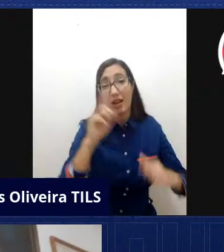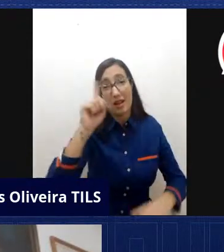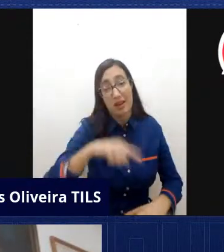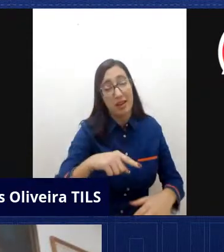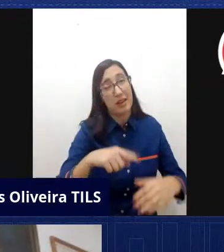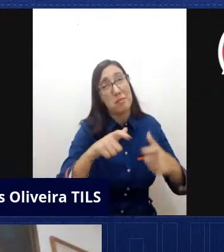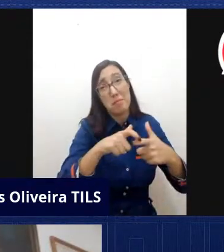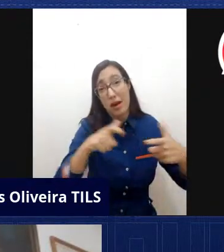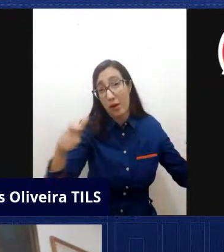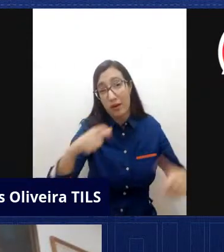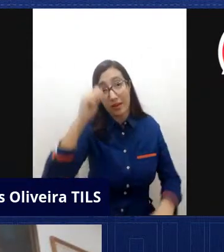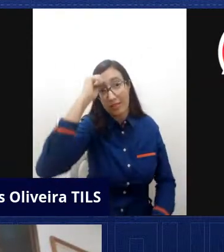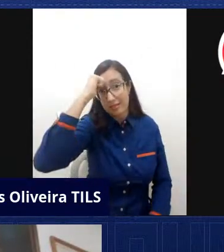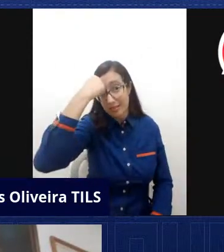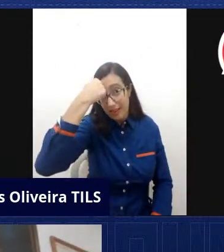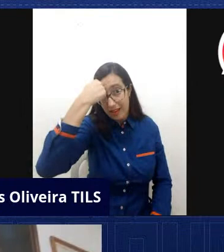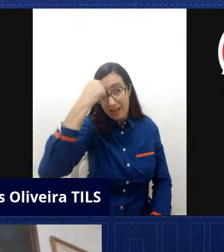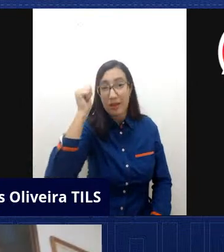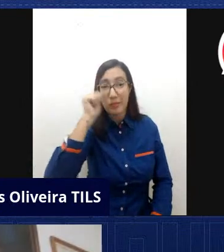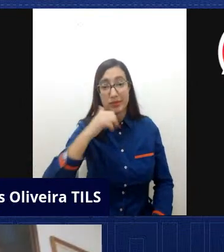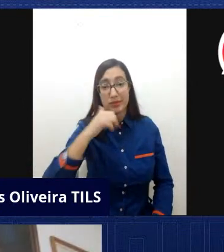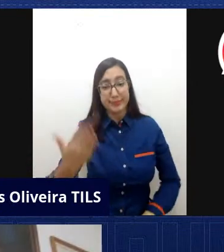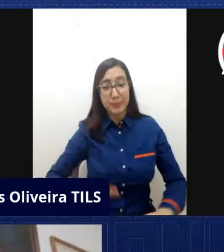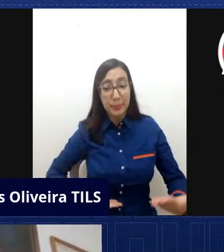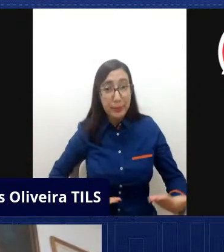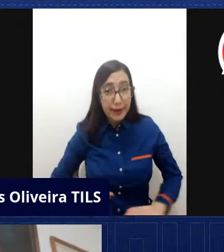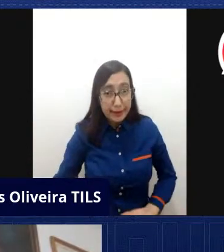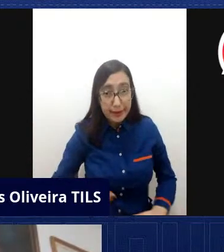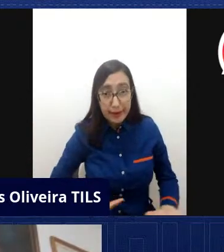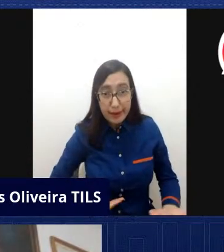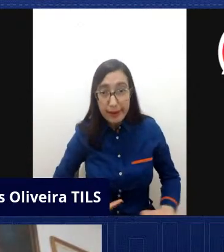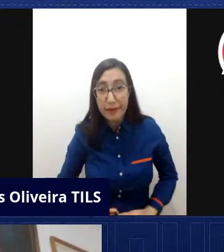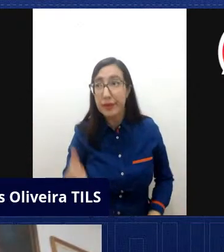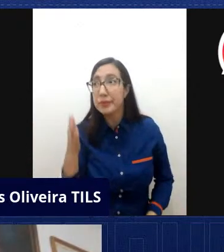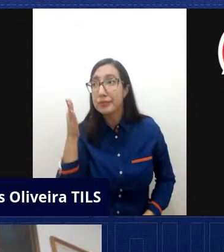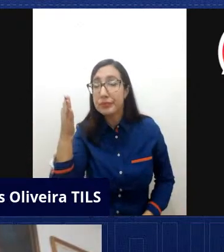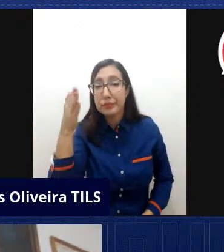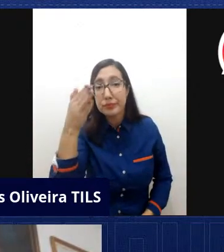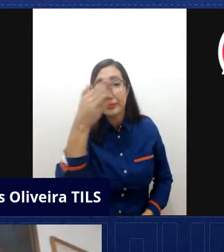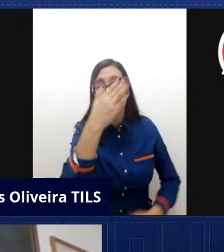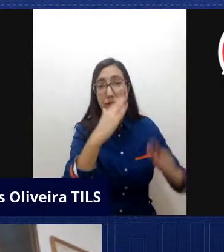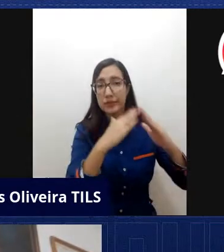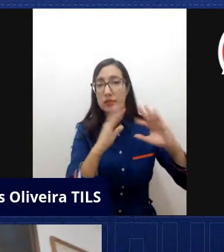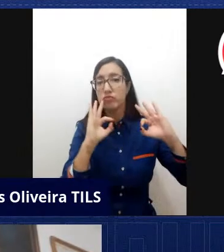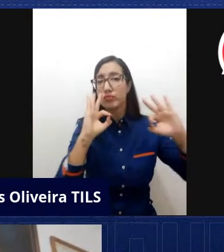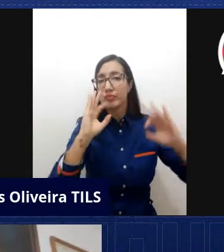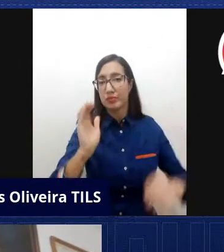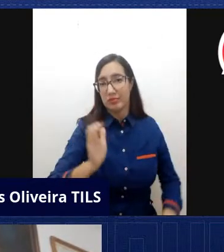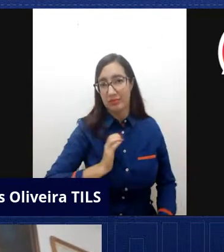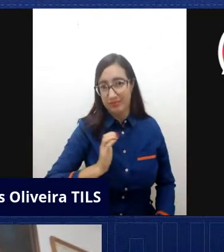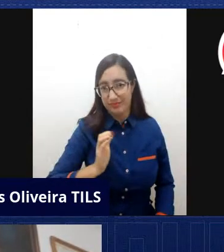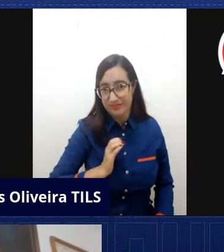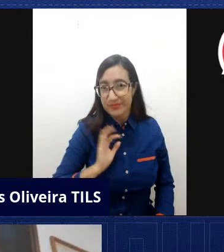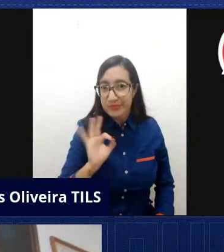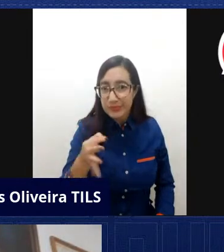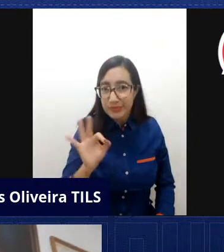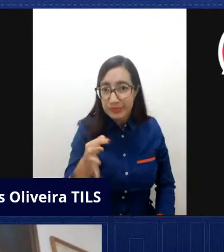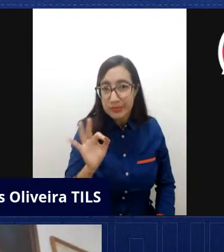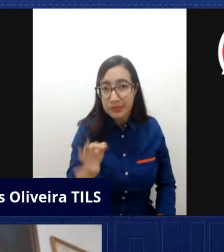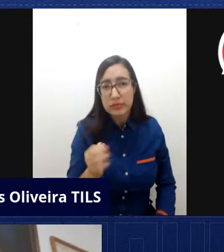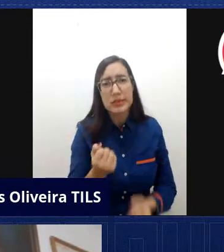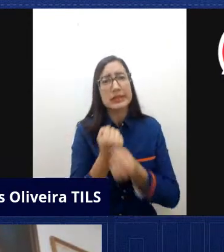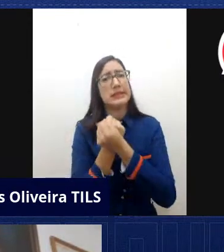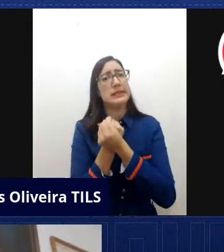questão racial aí, tem uma questão de classe, mas a sobrecarga do trabalho doméstico, ela é